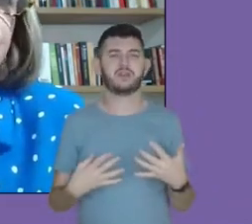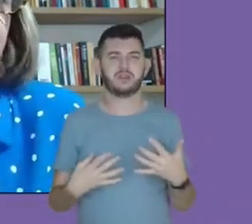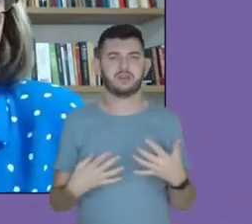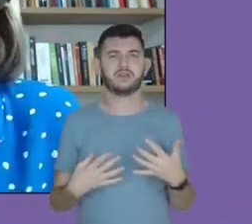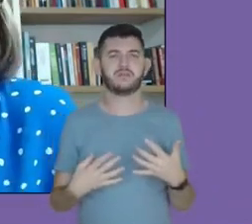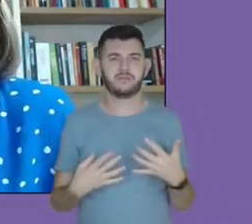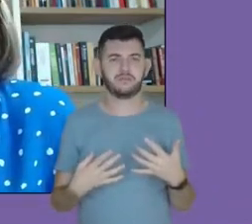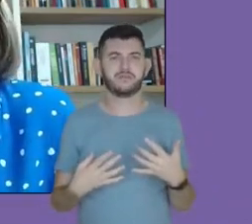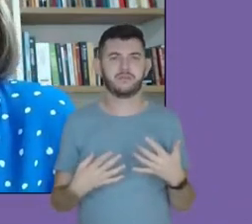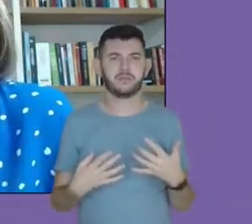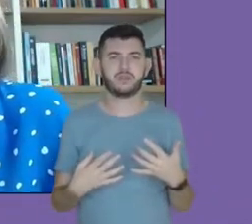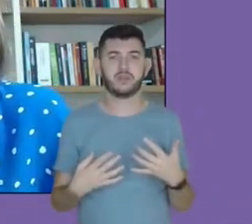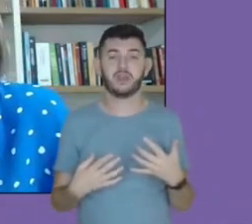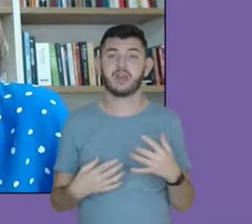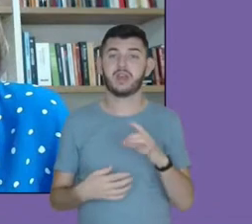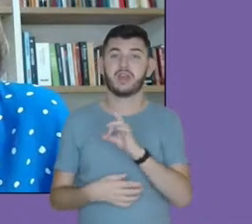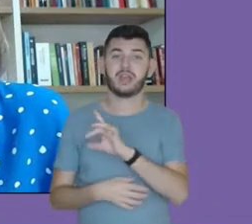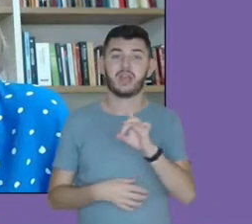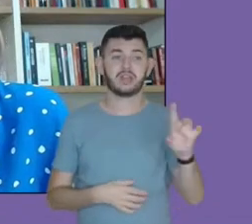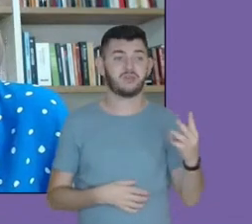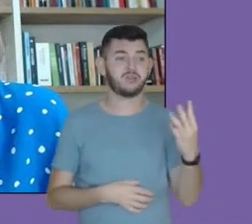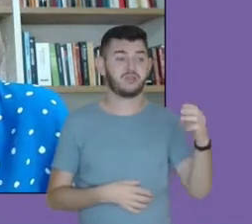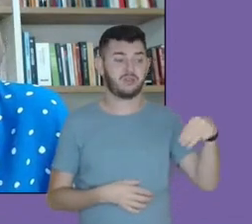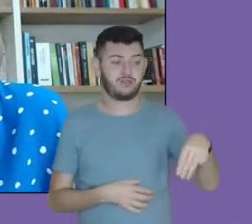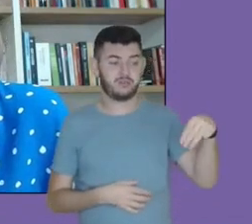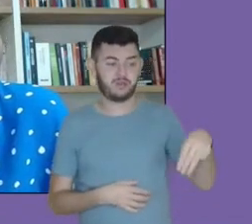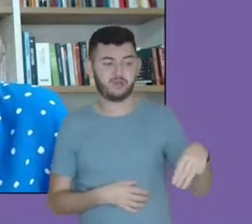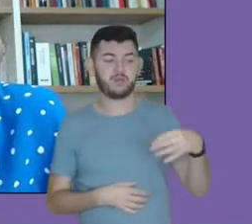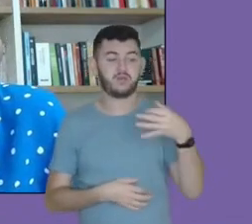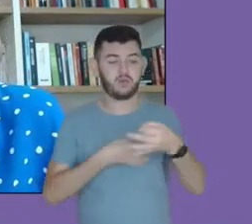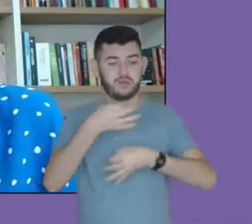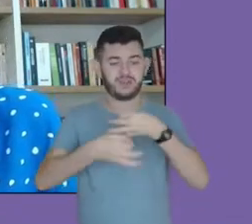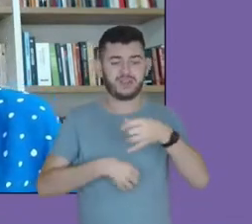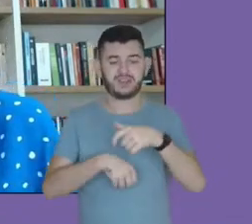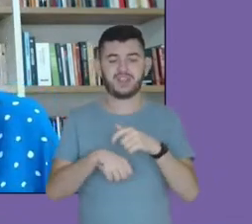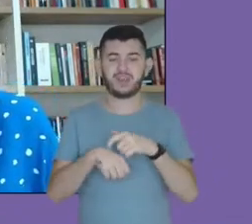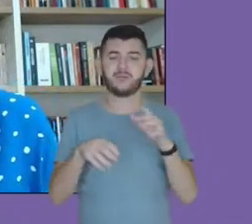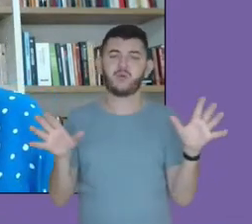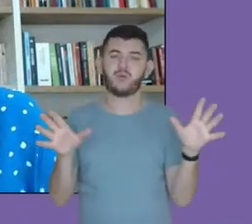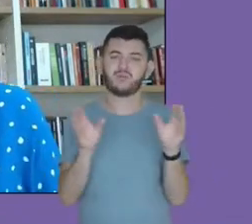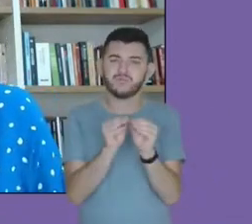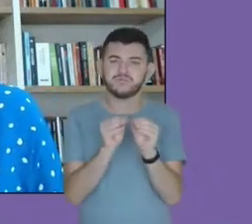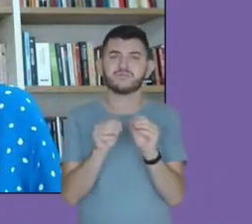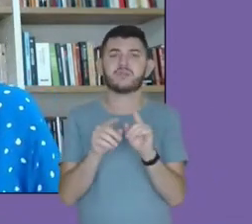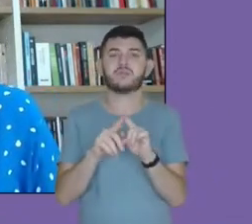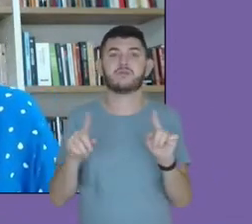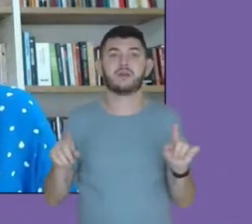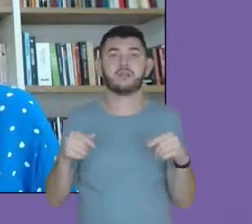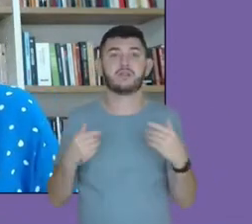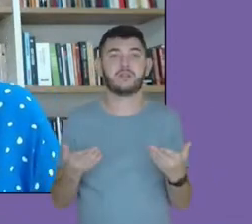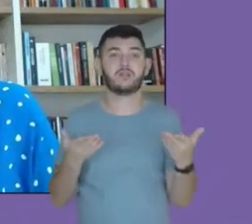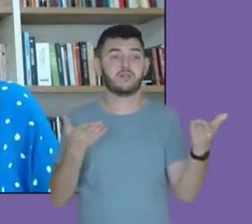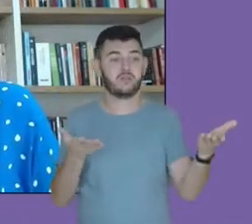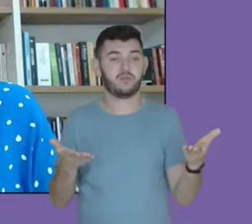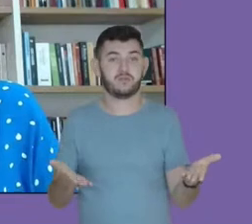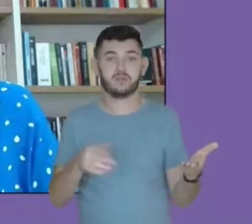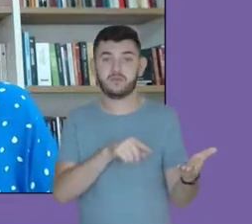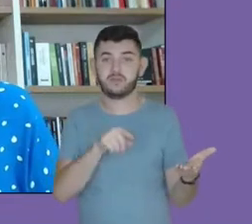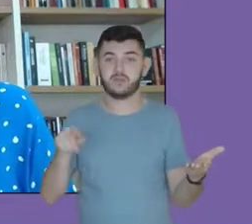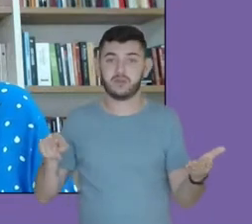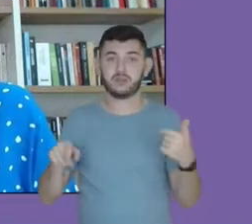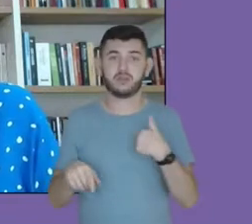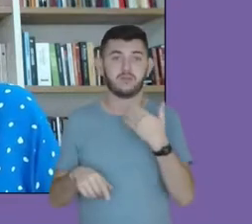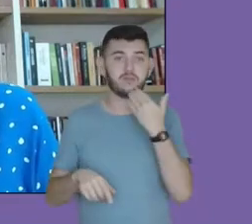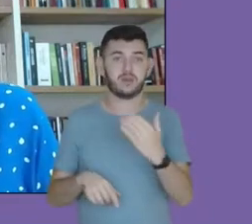próximo bloco. Cada uma terá 3 minutos para os comentários, o nosso tempo é pequeno, mas a palavra está com vocês. Eu pediria